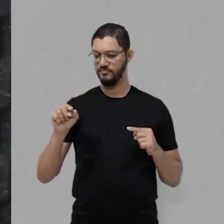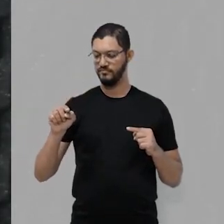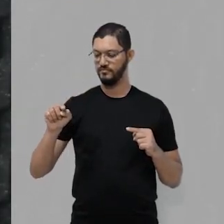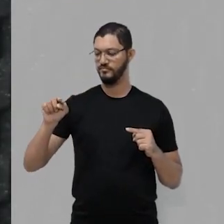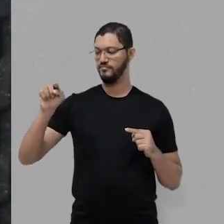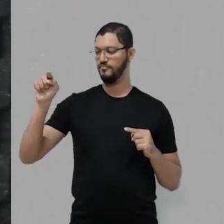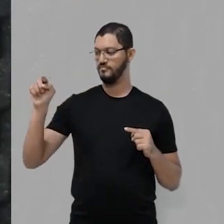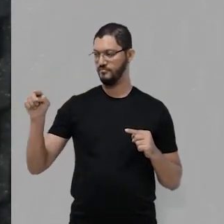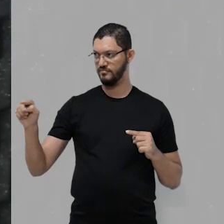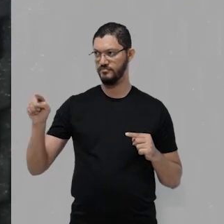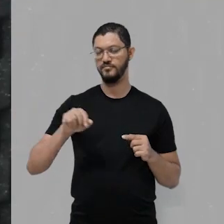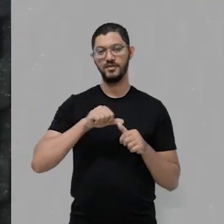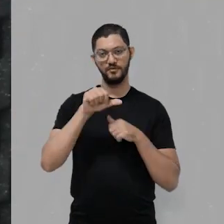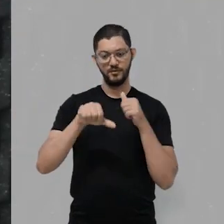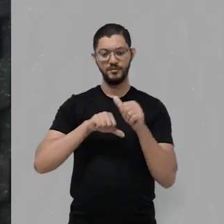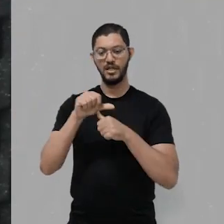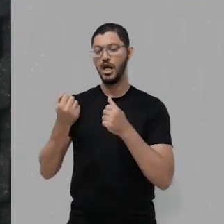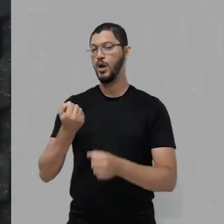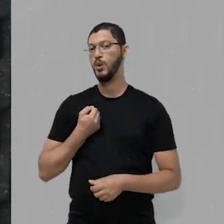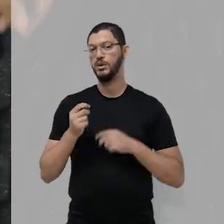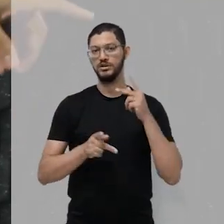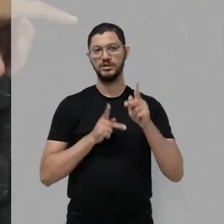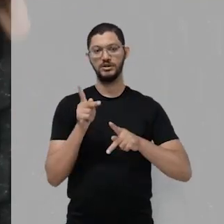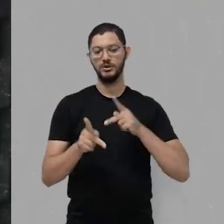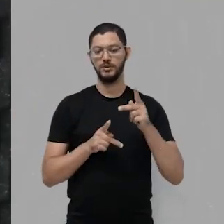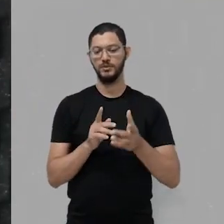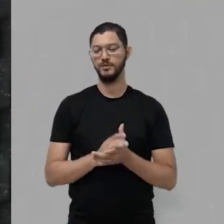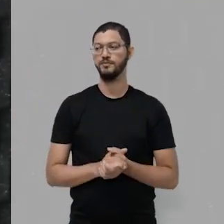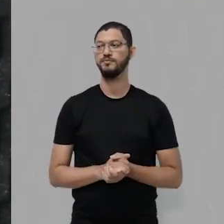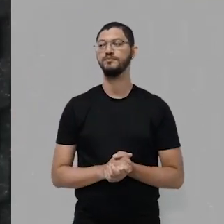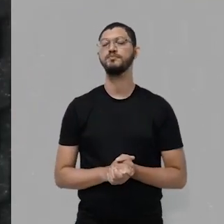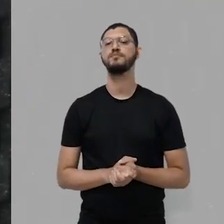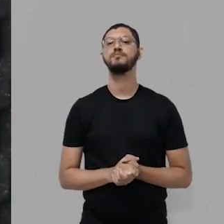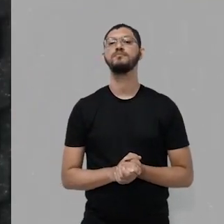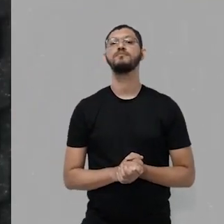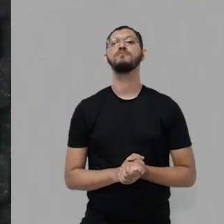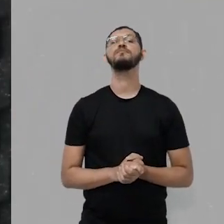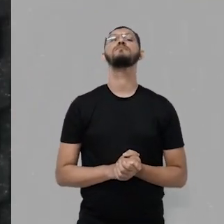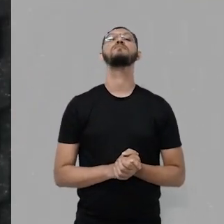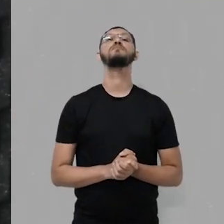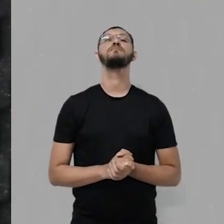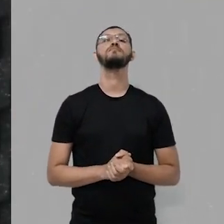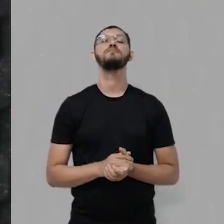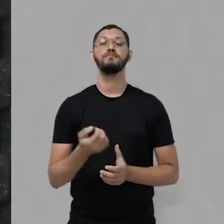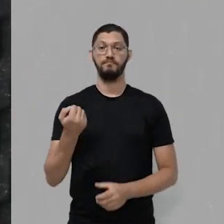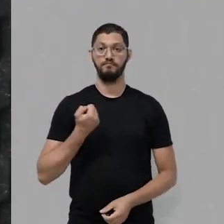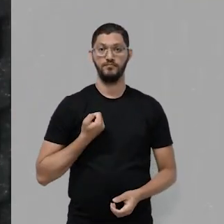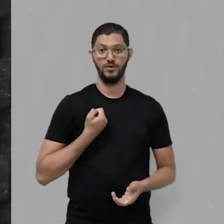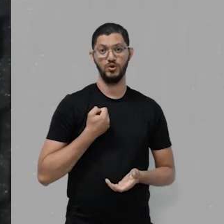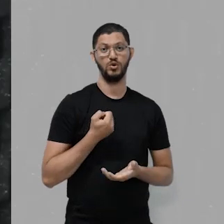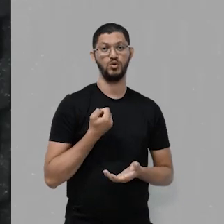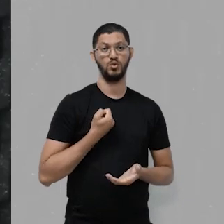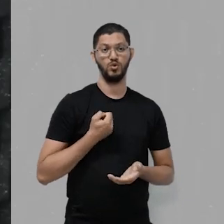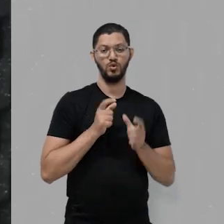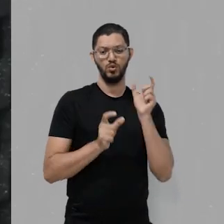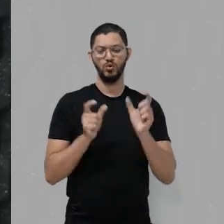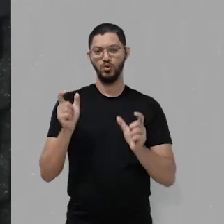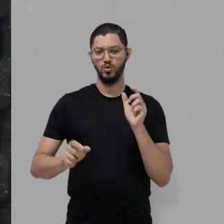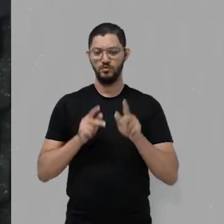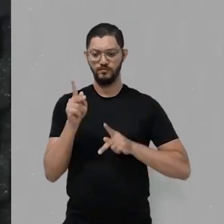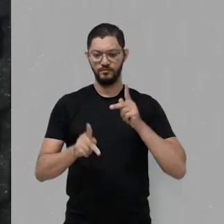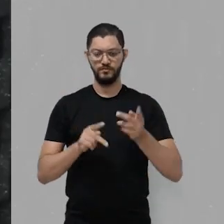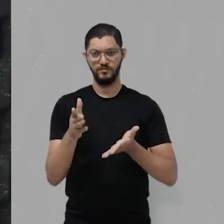ficar oscilando em torno de um determinado valor. Quando esse número de indivíduos dessa